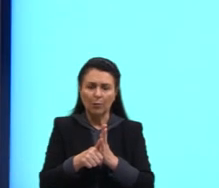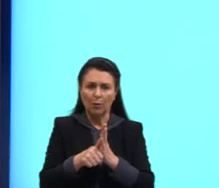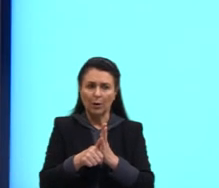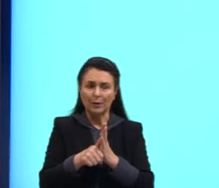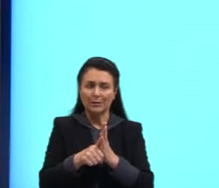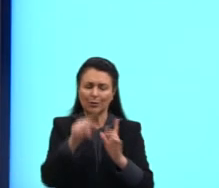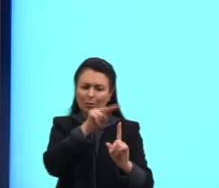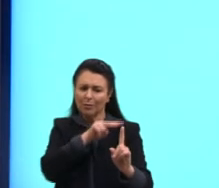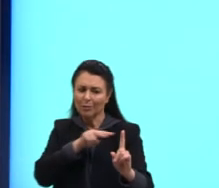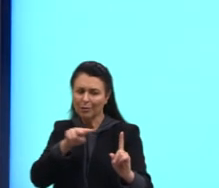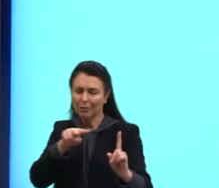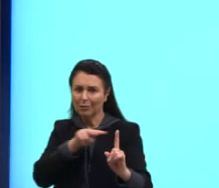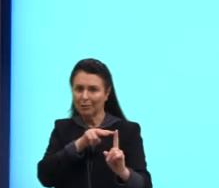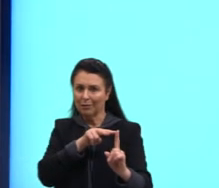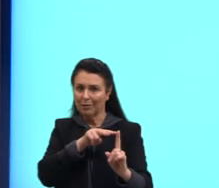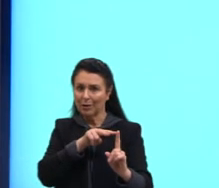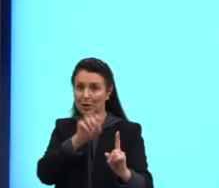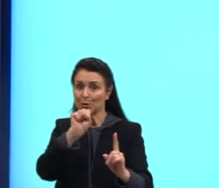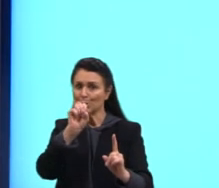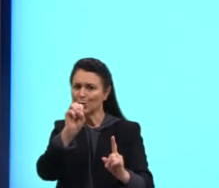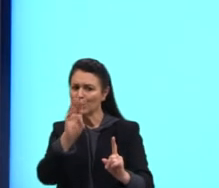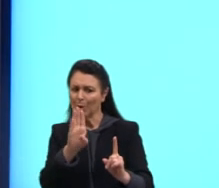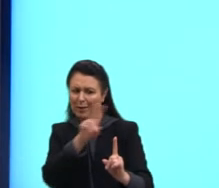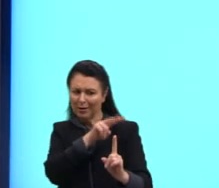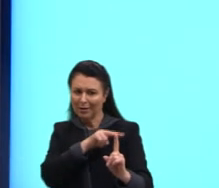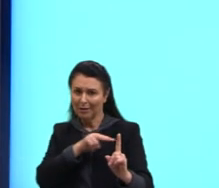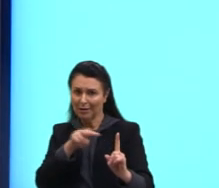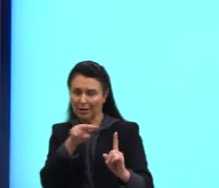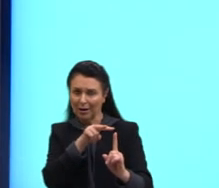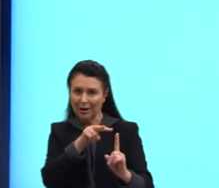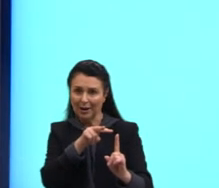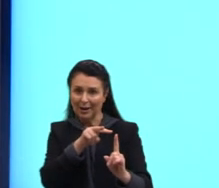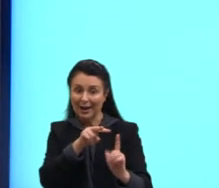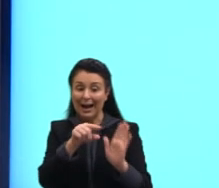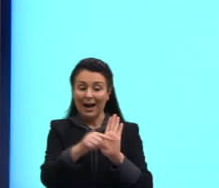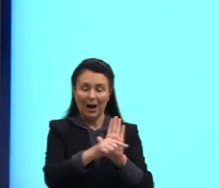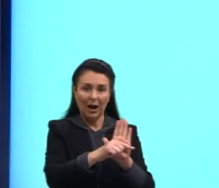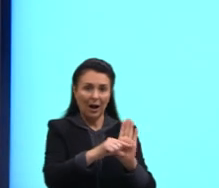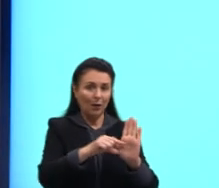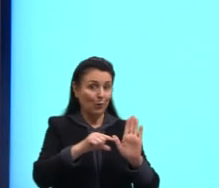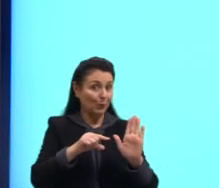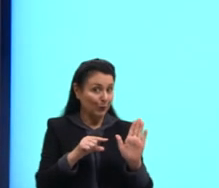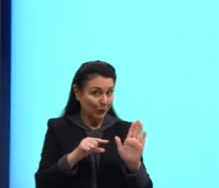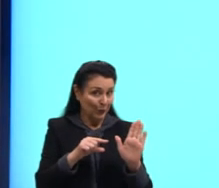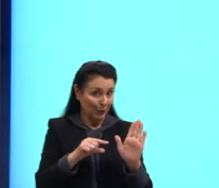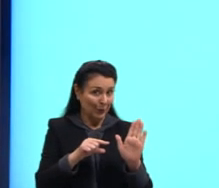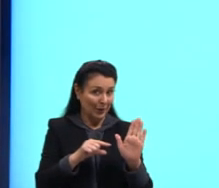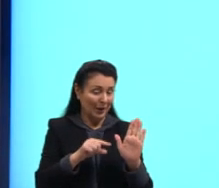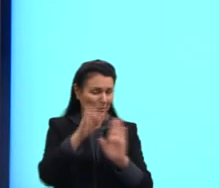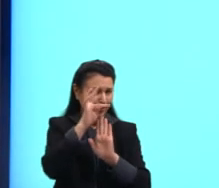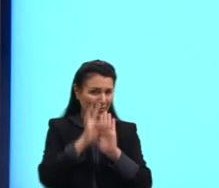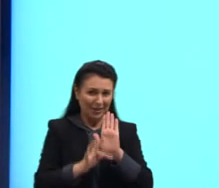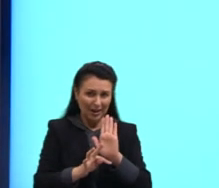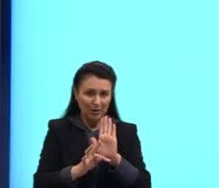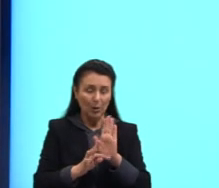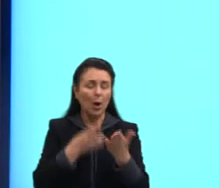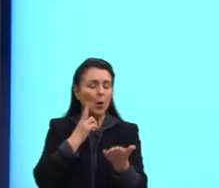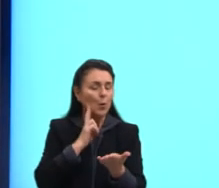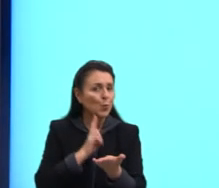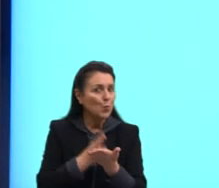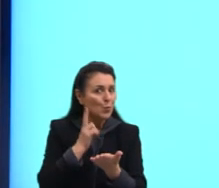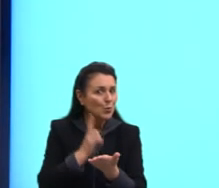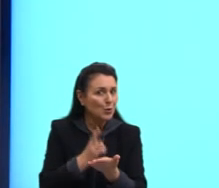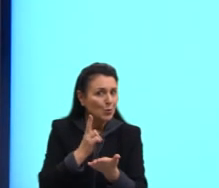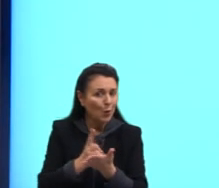então reparem Que essa autora ela não larga a ideia ela